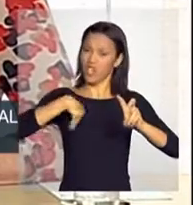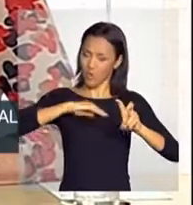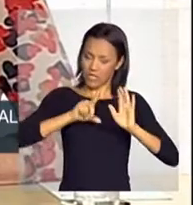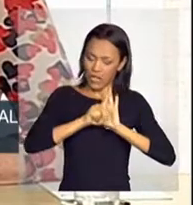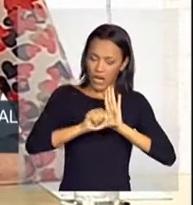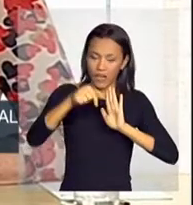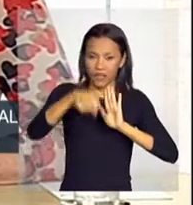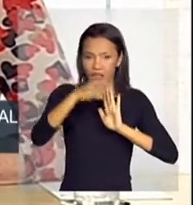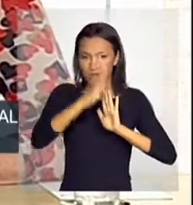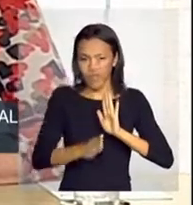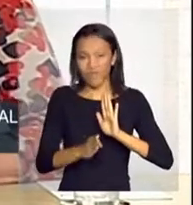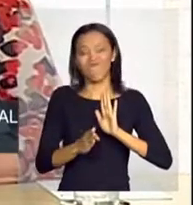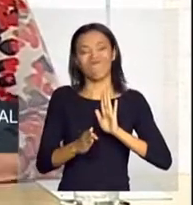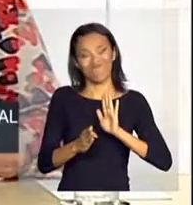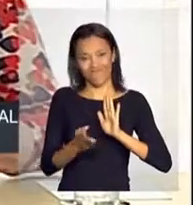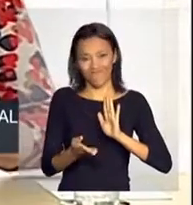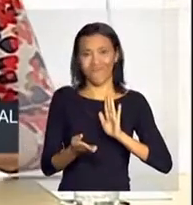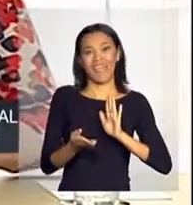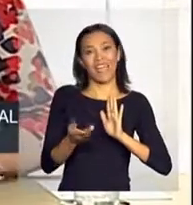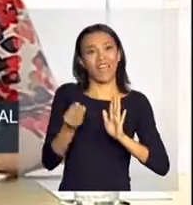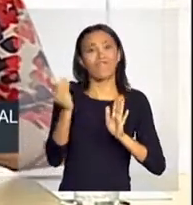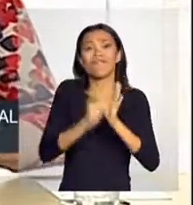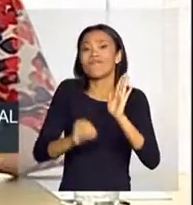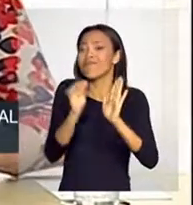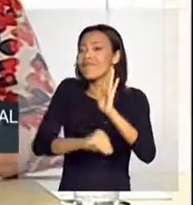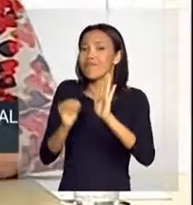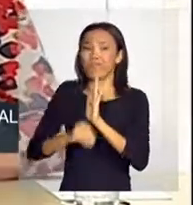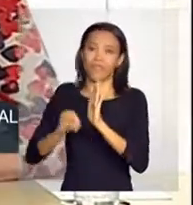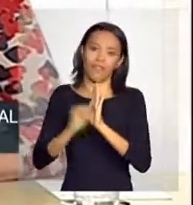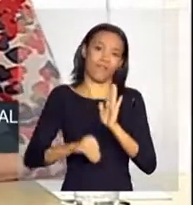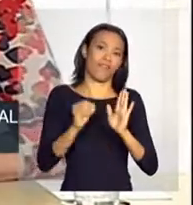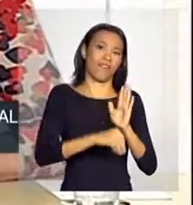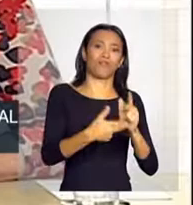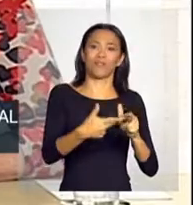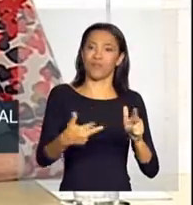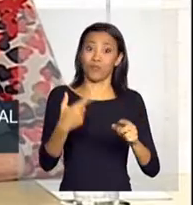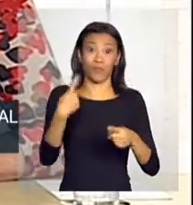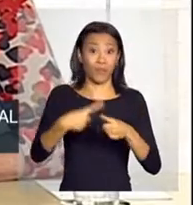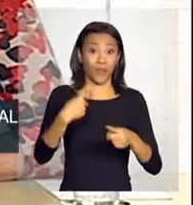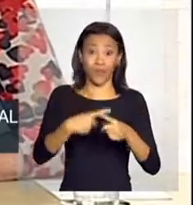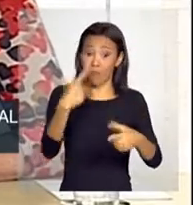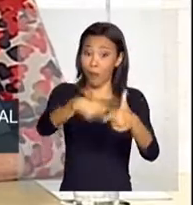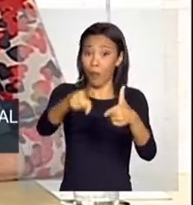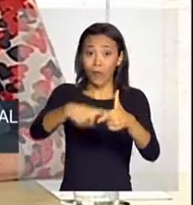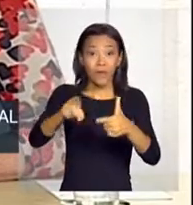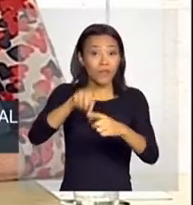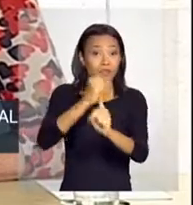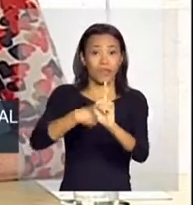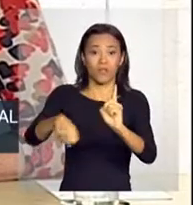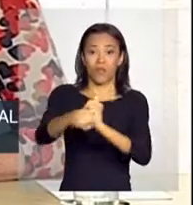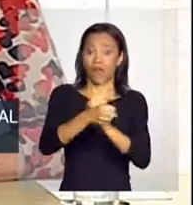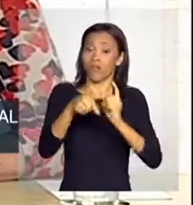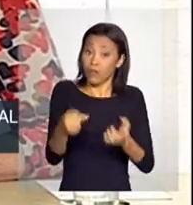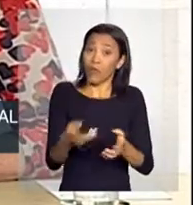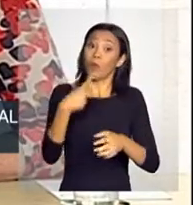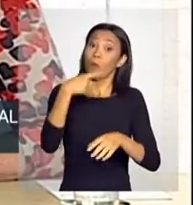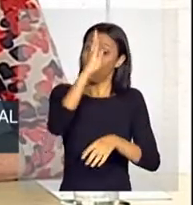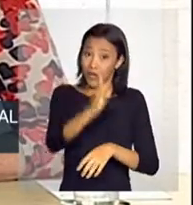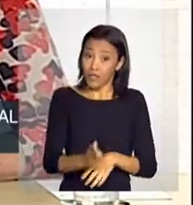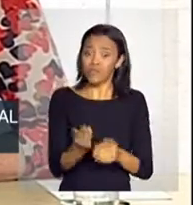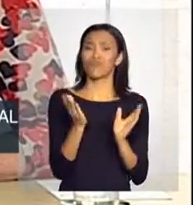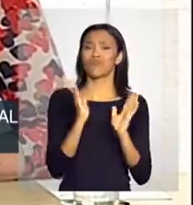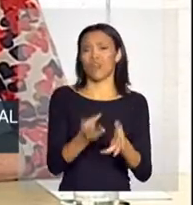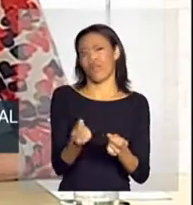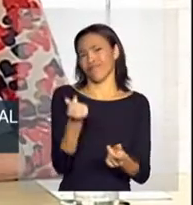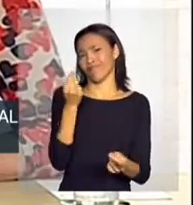nossa legislação ela está Ela é insuficiente diante de um problema apresentado e o Brasil já foi-se o tempo em que